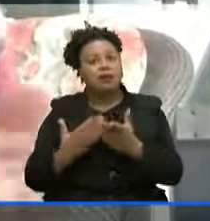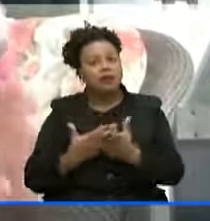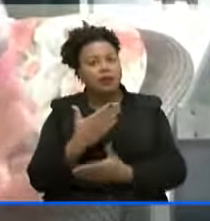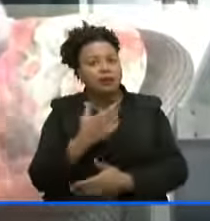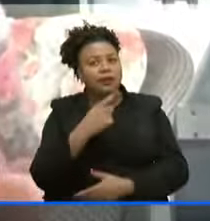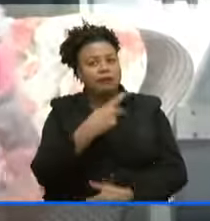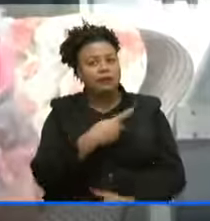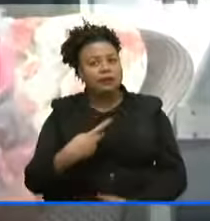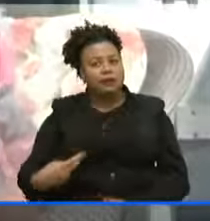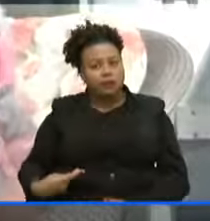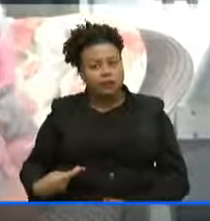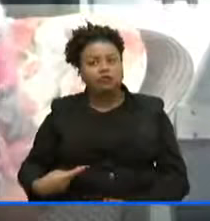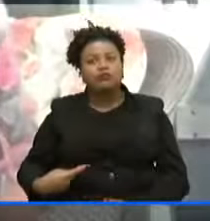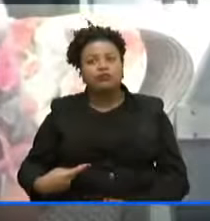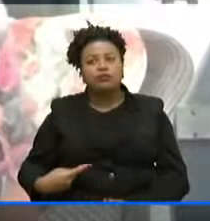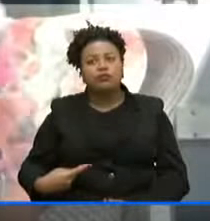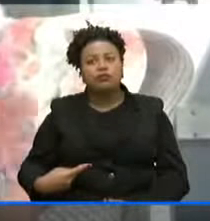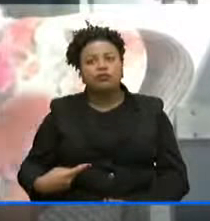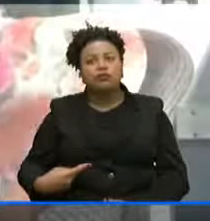da República.